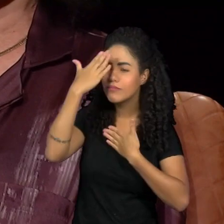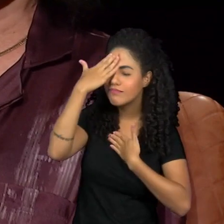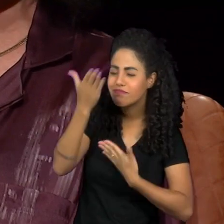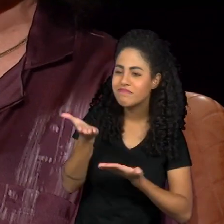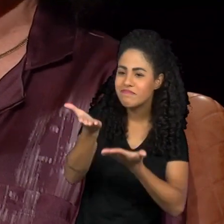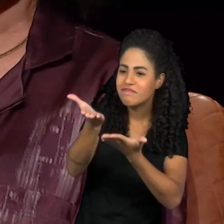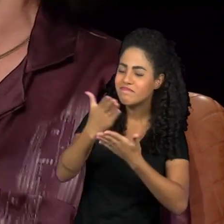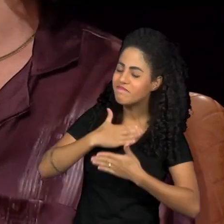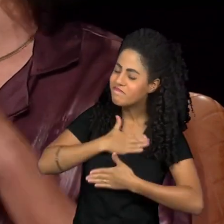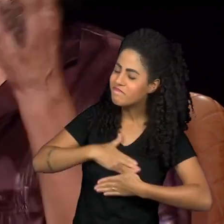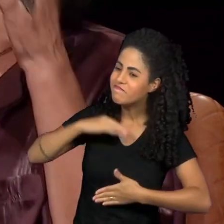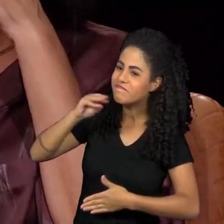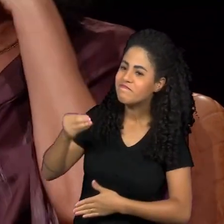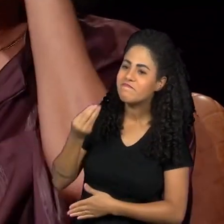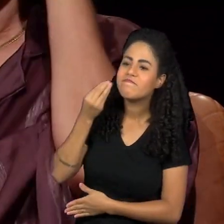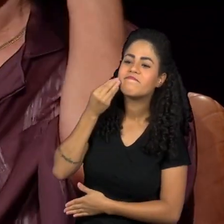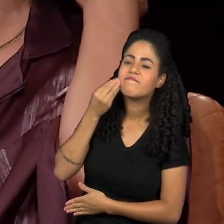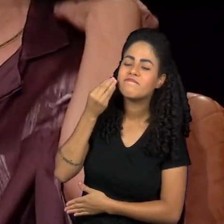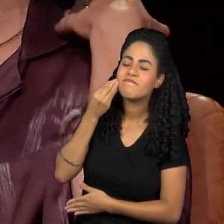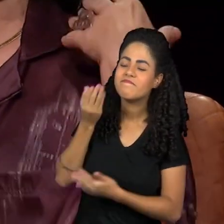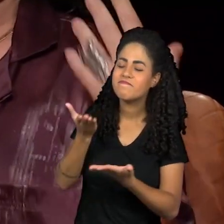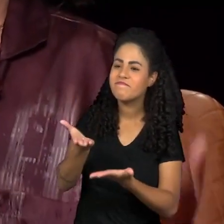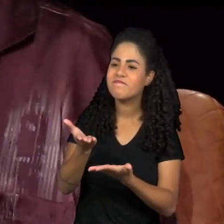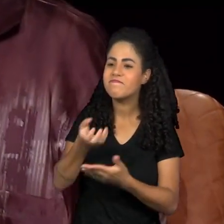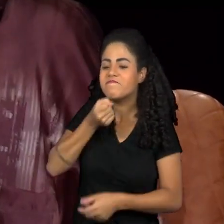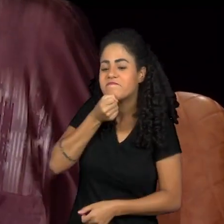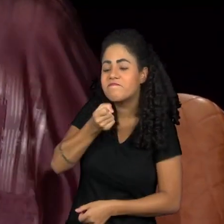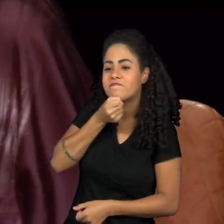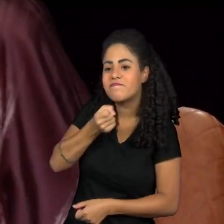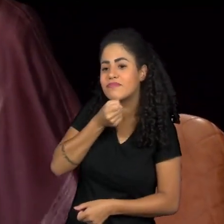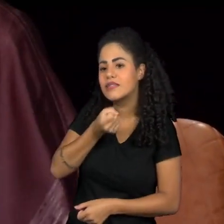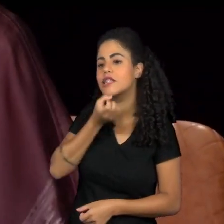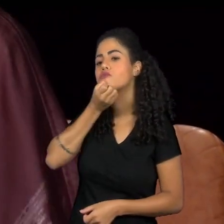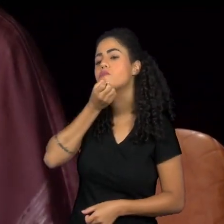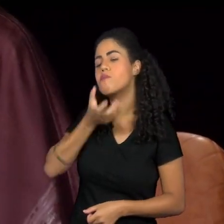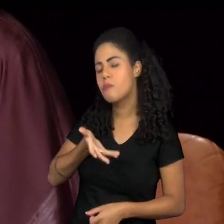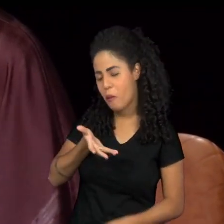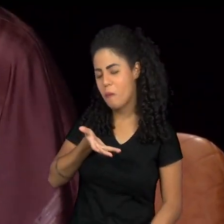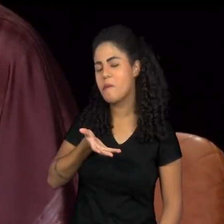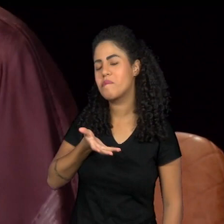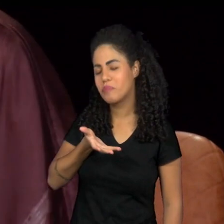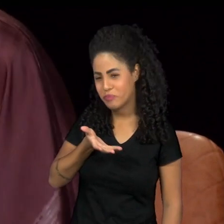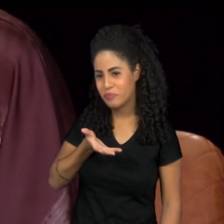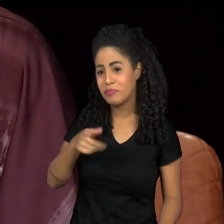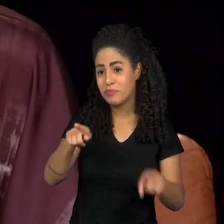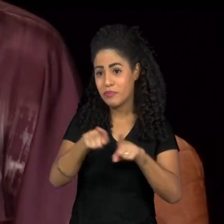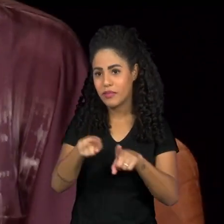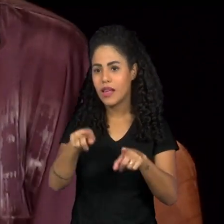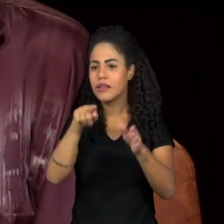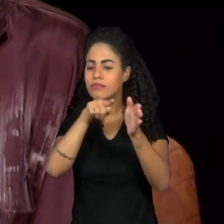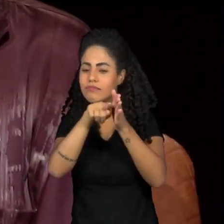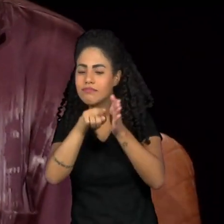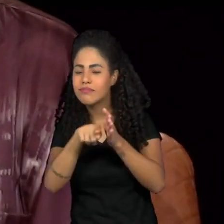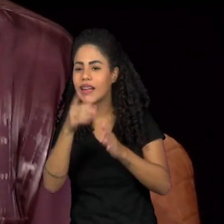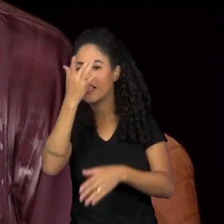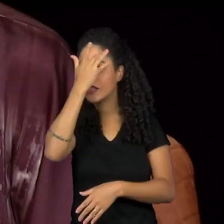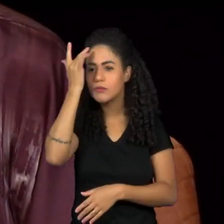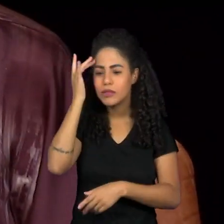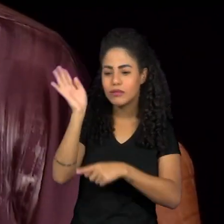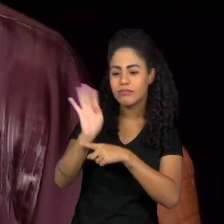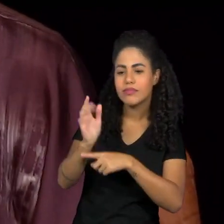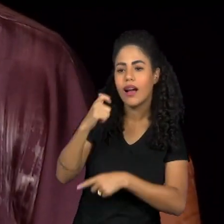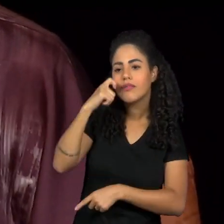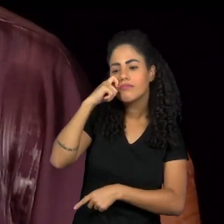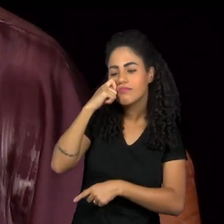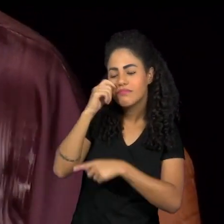vocês. Amei a entrevista e as falas, as pessoas que vieram